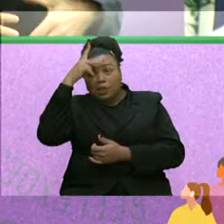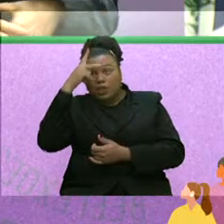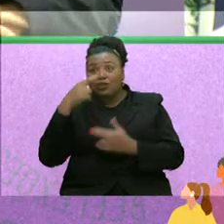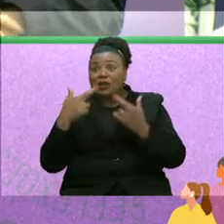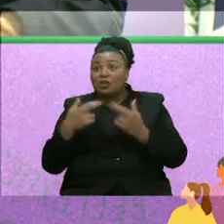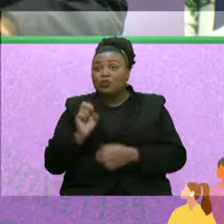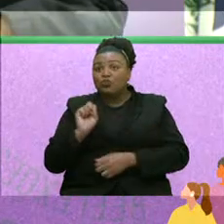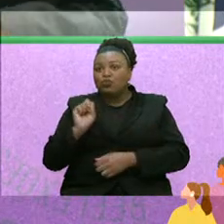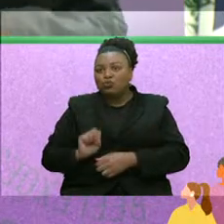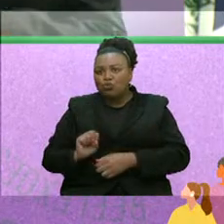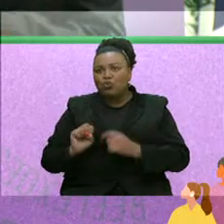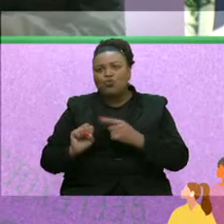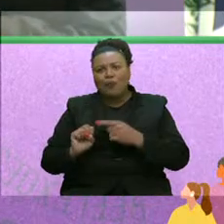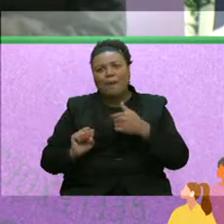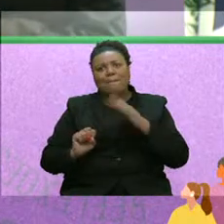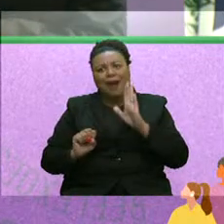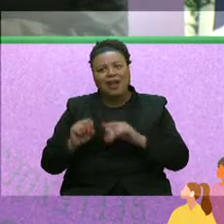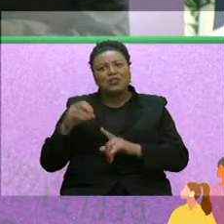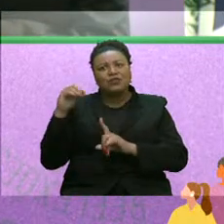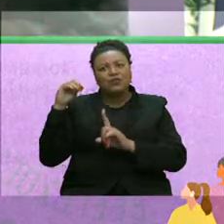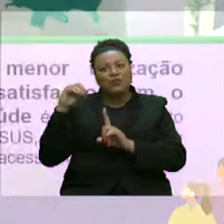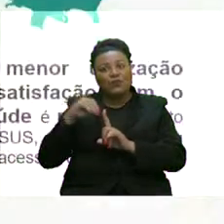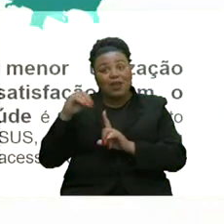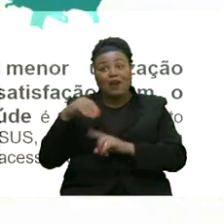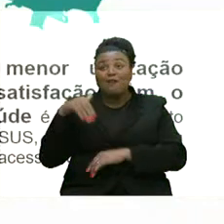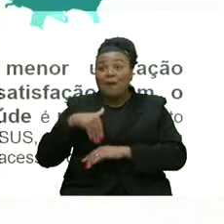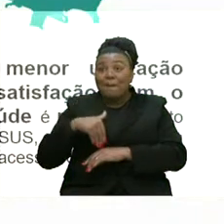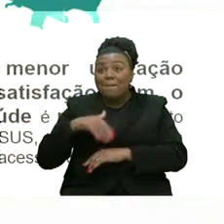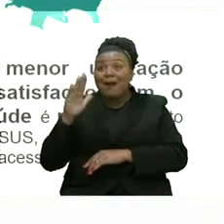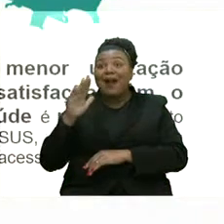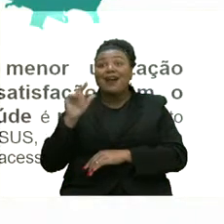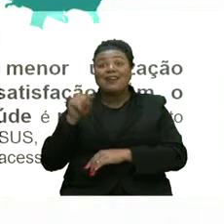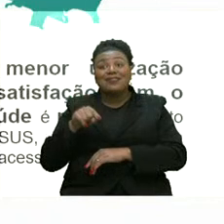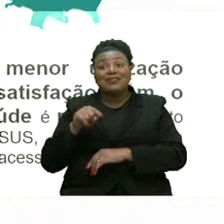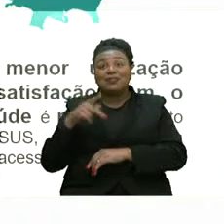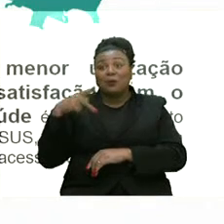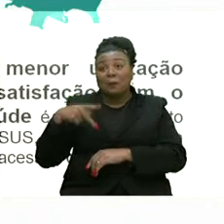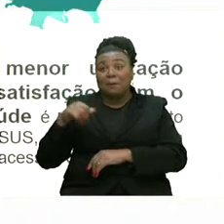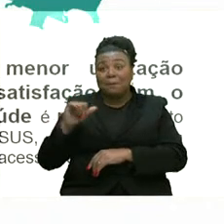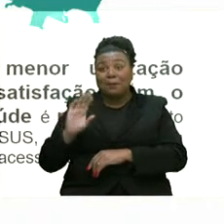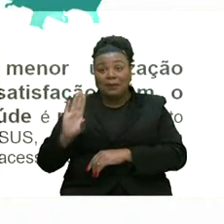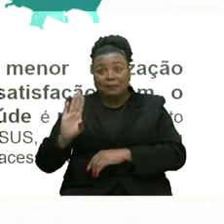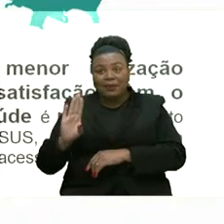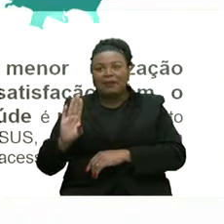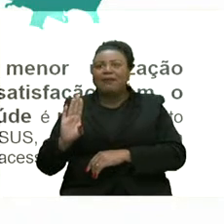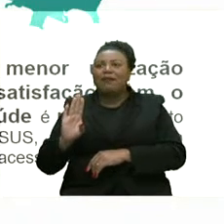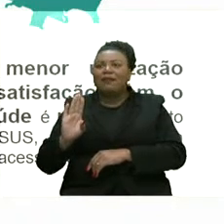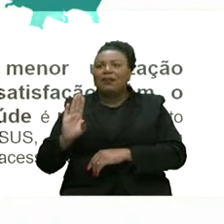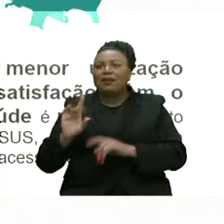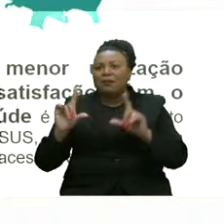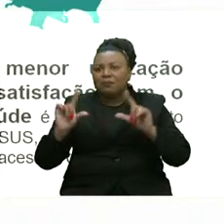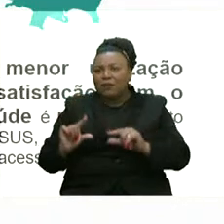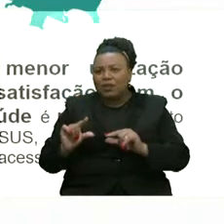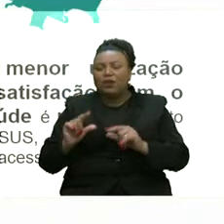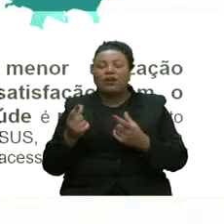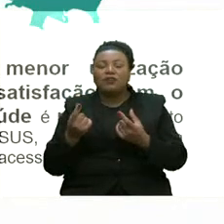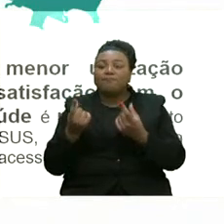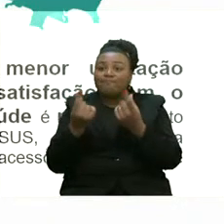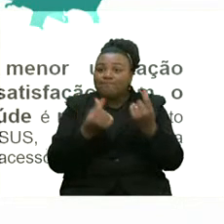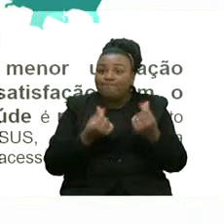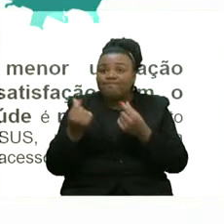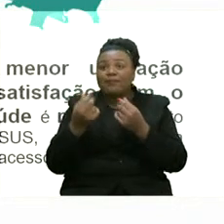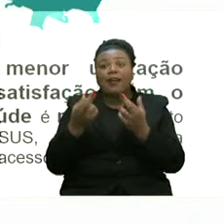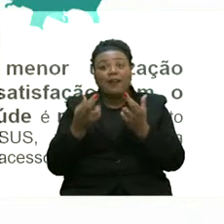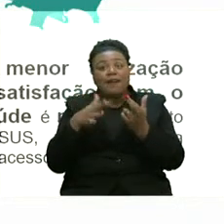sul, é a região mais vulnerável. Quanto mais baixo for o PIB da região, quanto menor a condição socioeconômica da